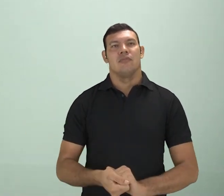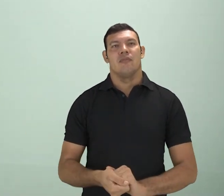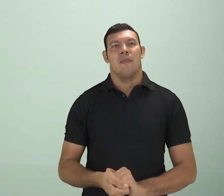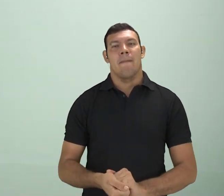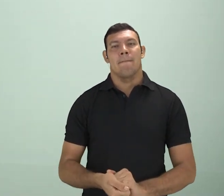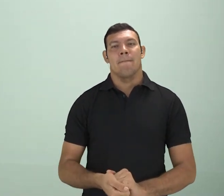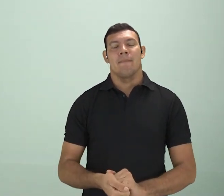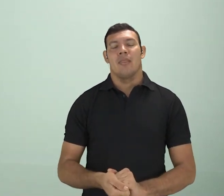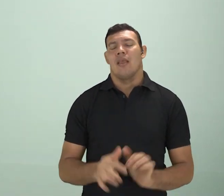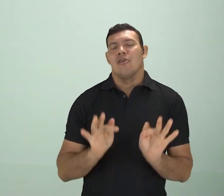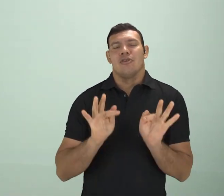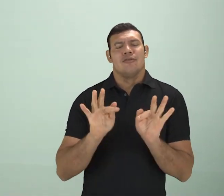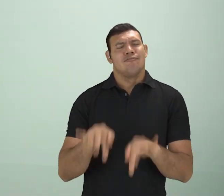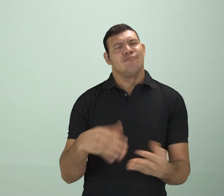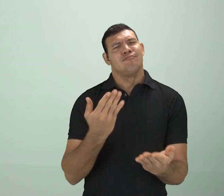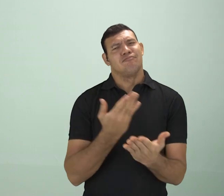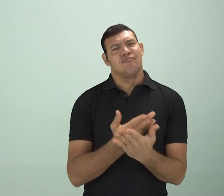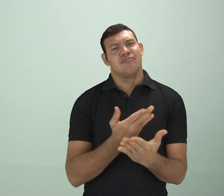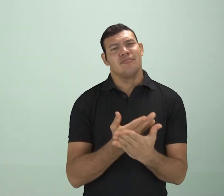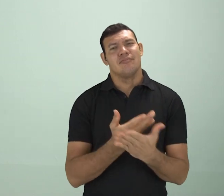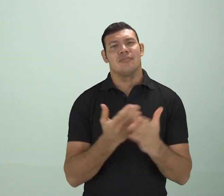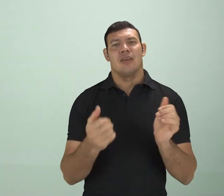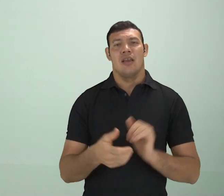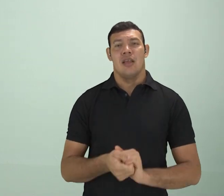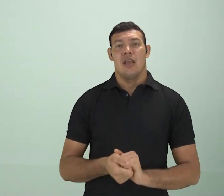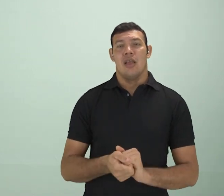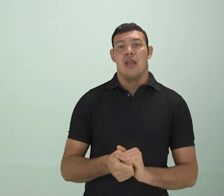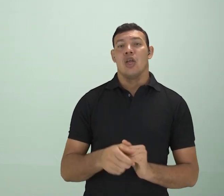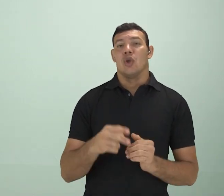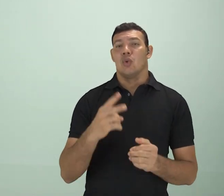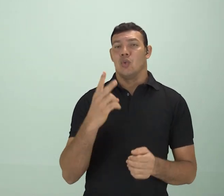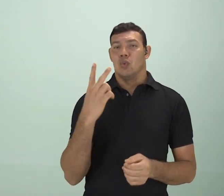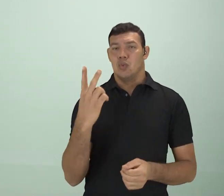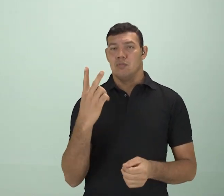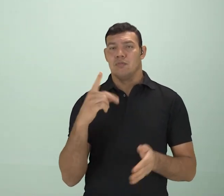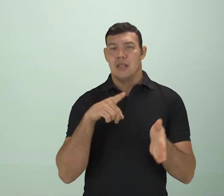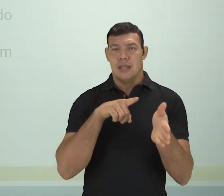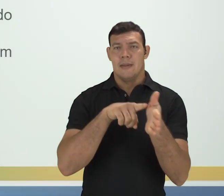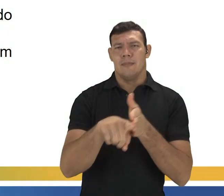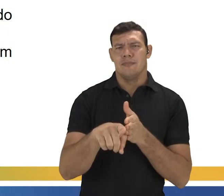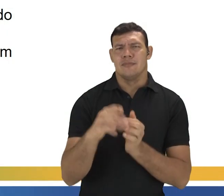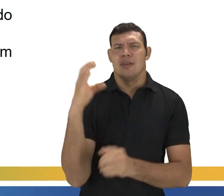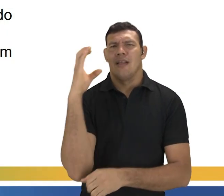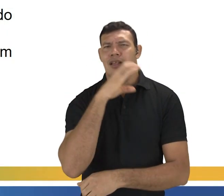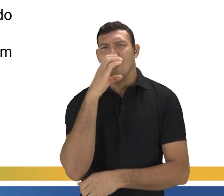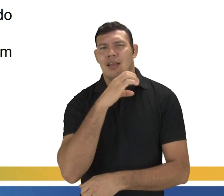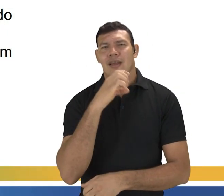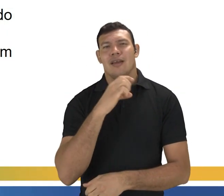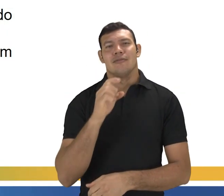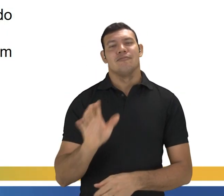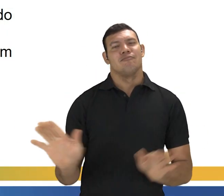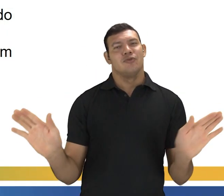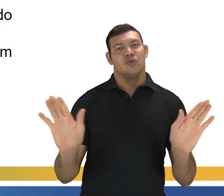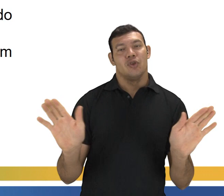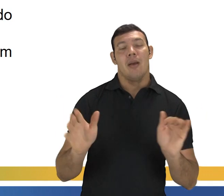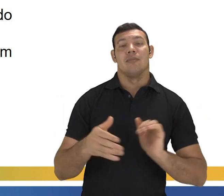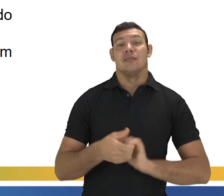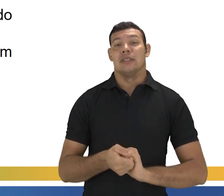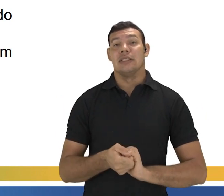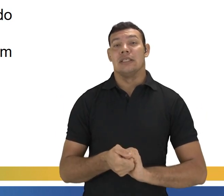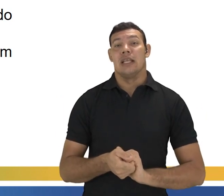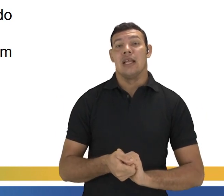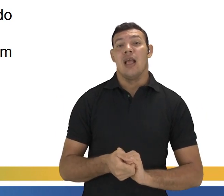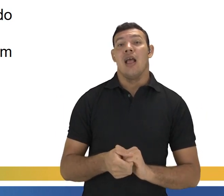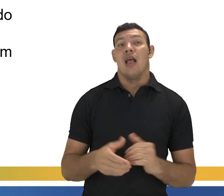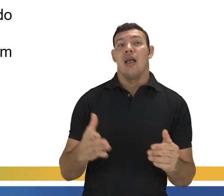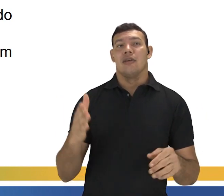Já chegando ao final da nossa aula, eu gostaria de fazer duas questõezinhas rápidas com você para a gente poder se despedir. A primeira delas diz assim: a